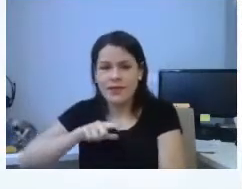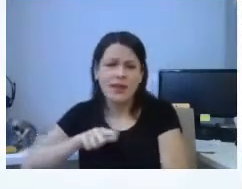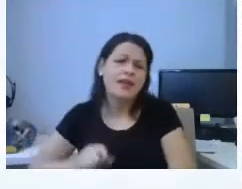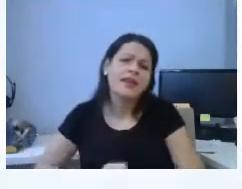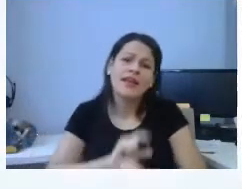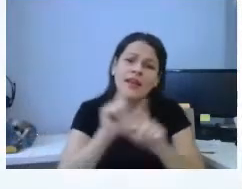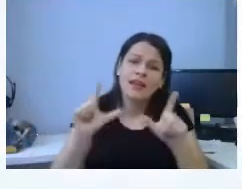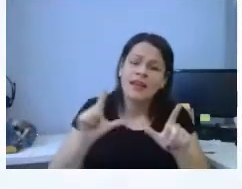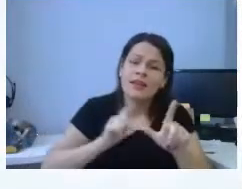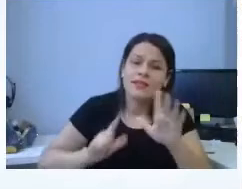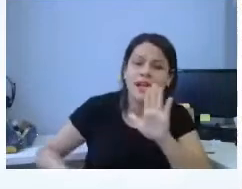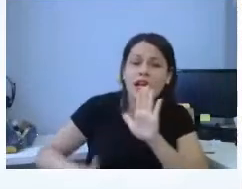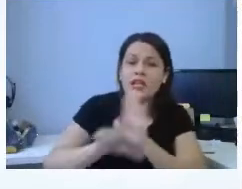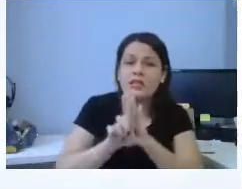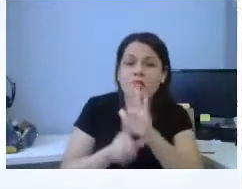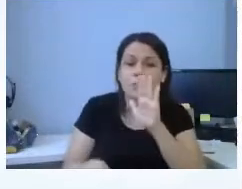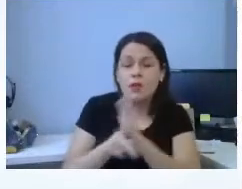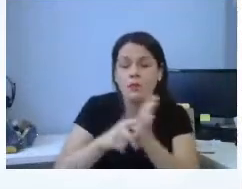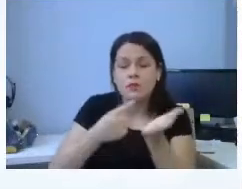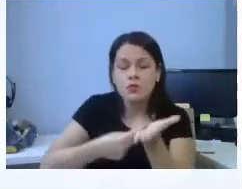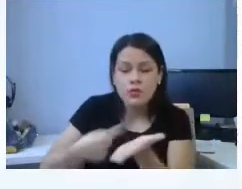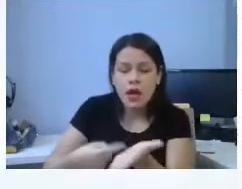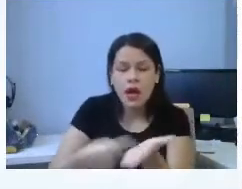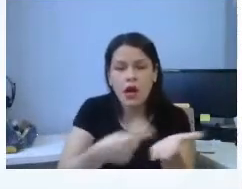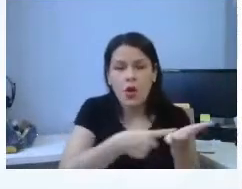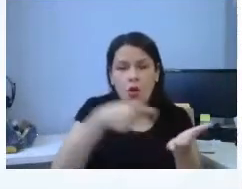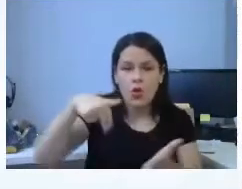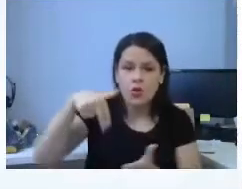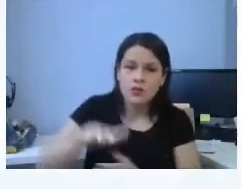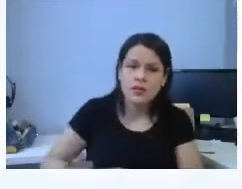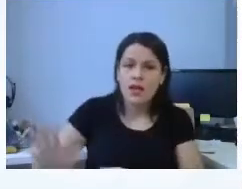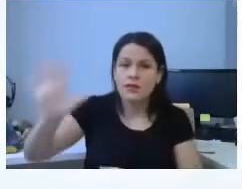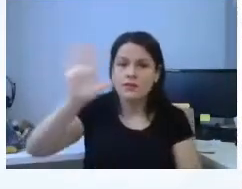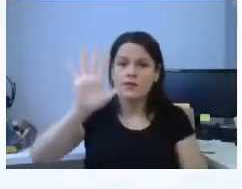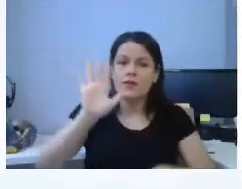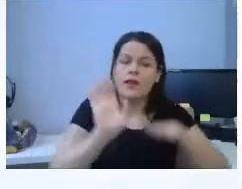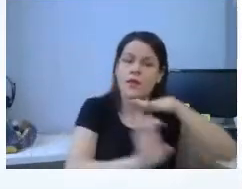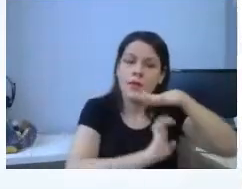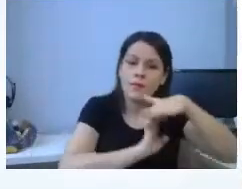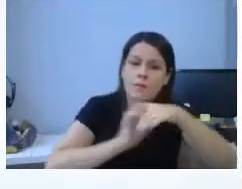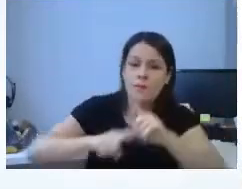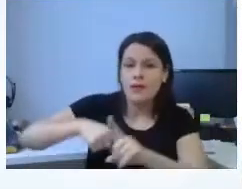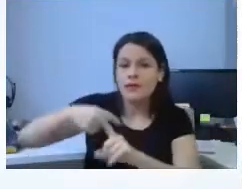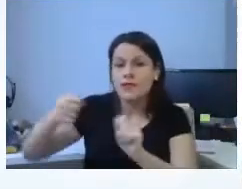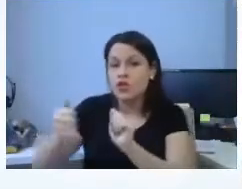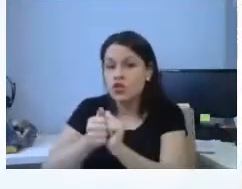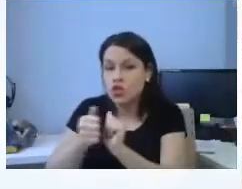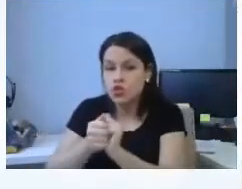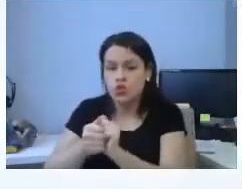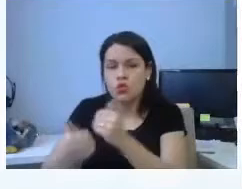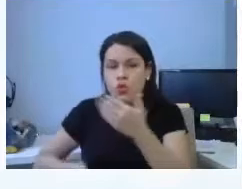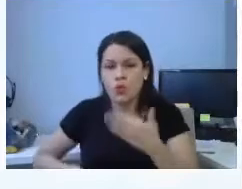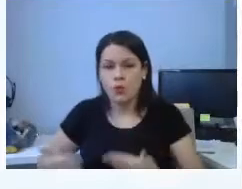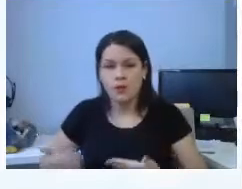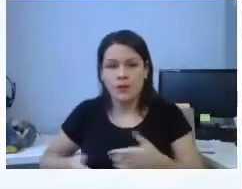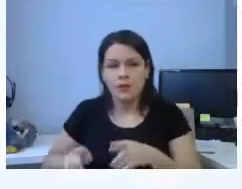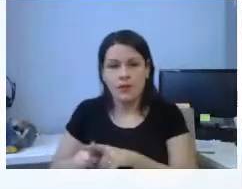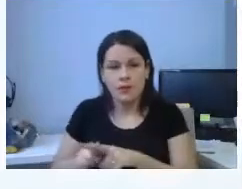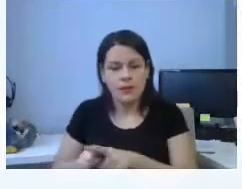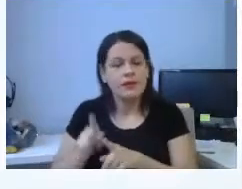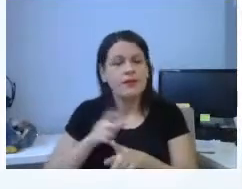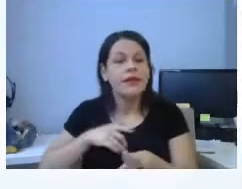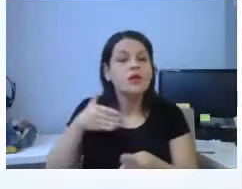legislações nacionais e os acordos entre trabalhadores e empregadores, com